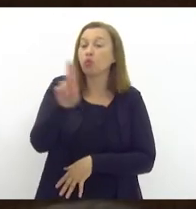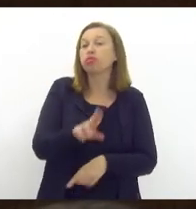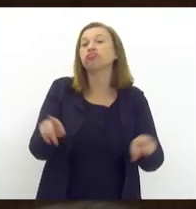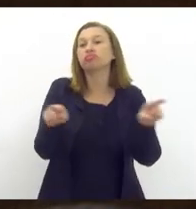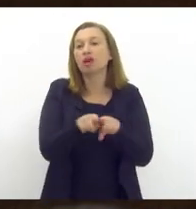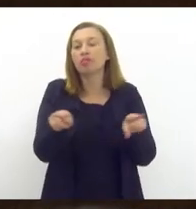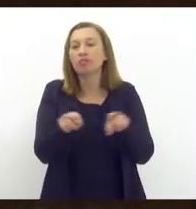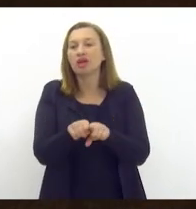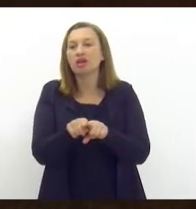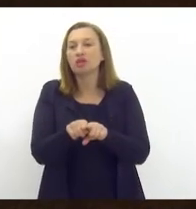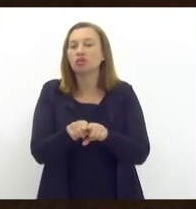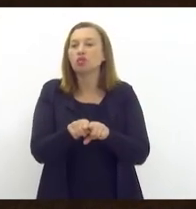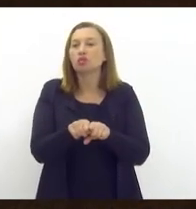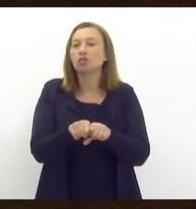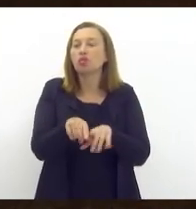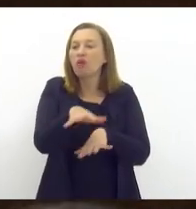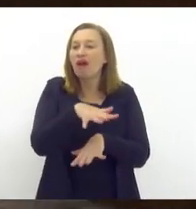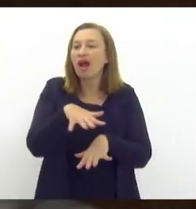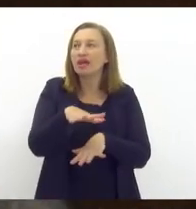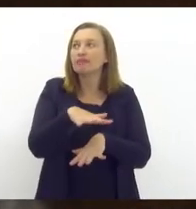também como o território